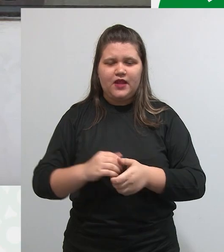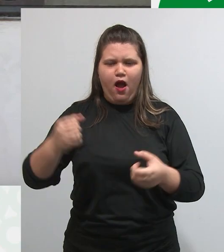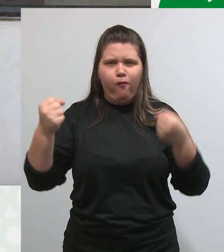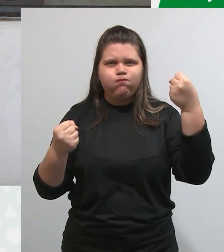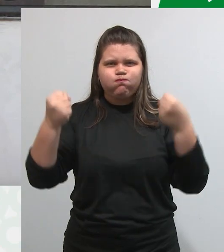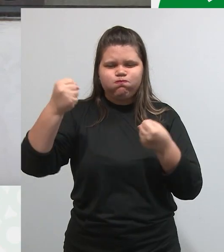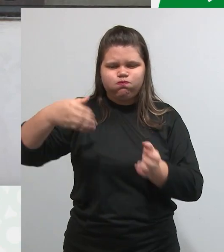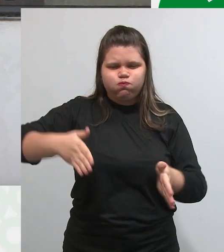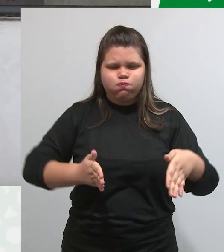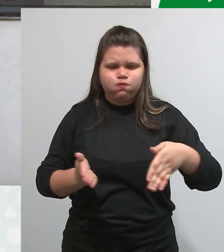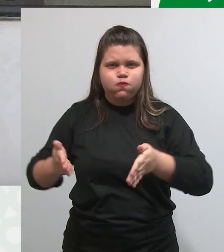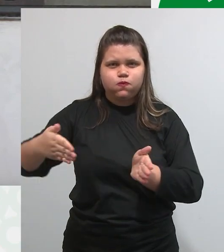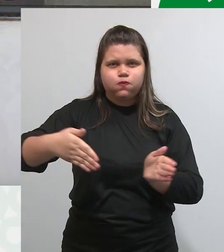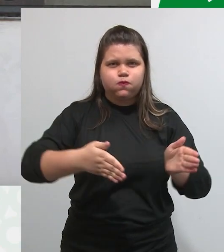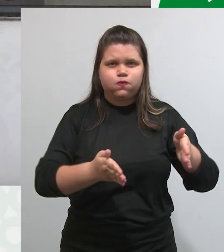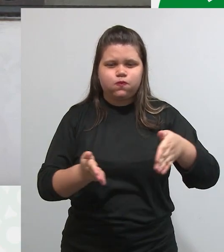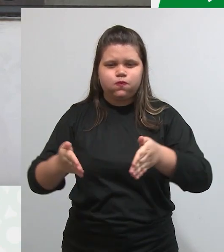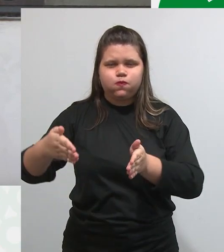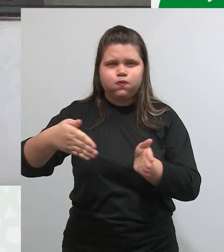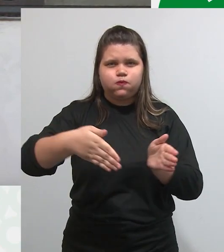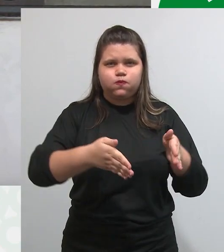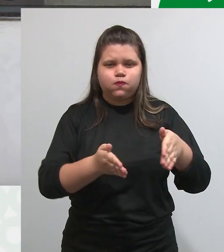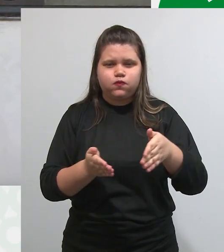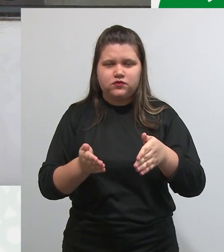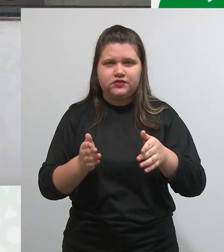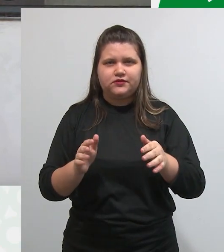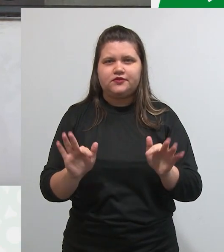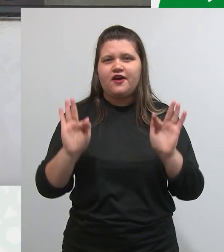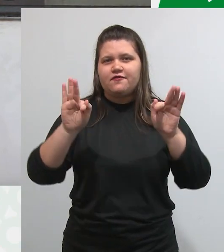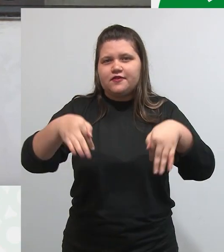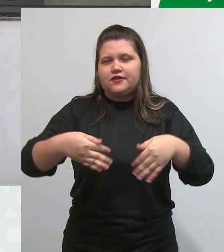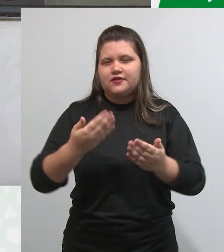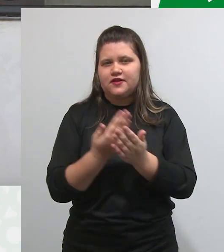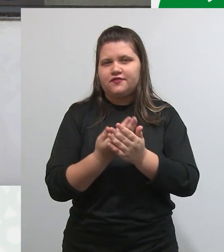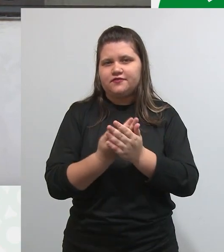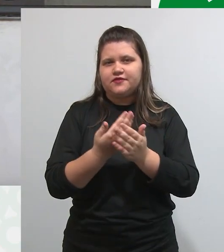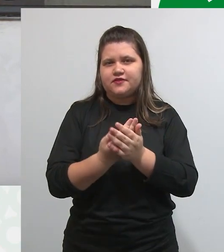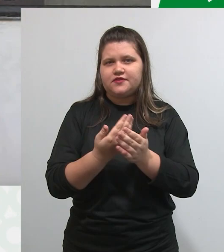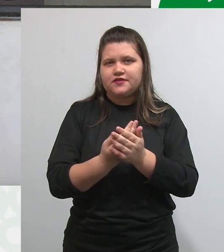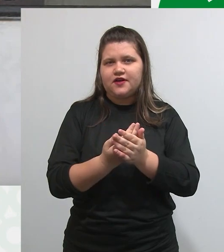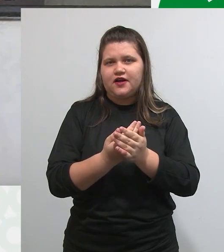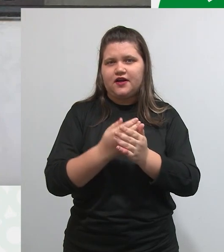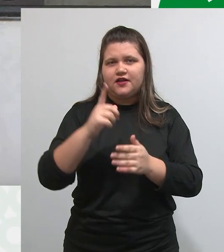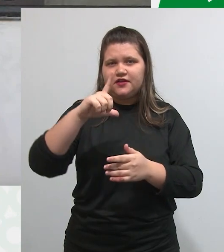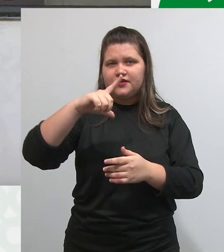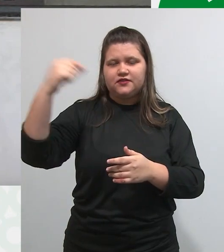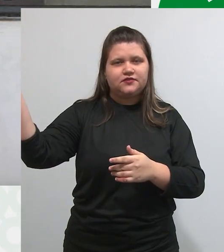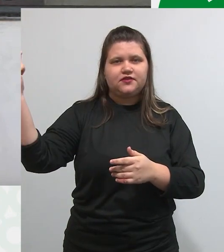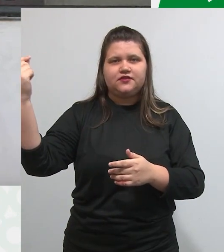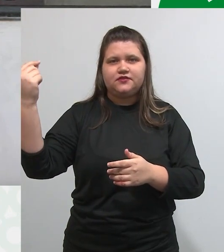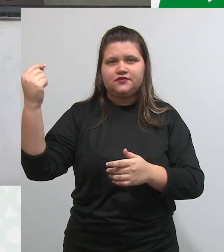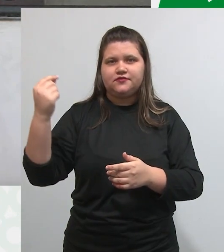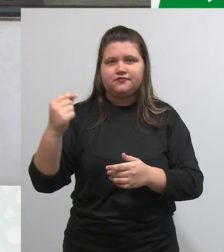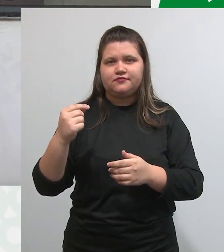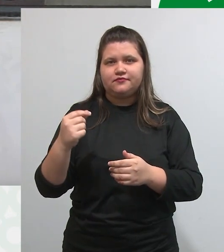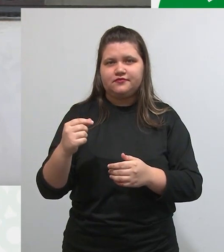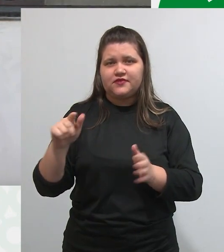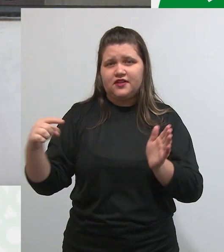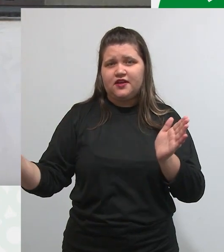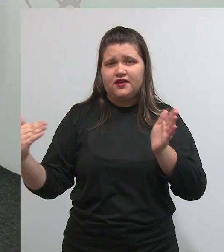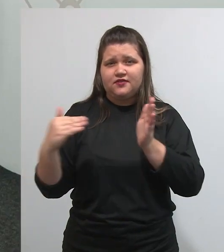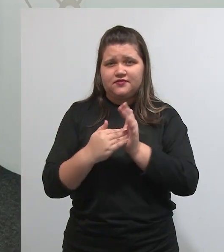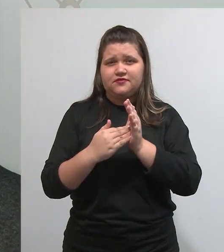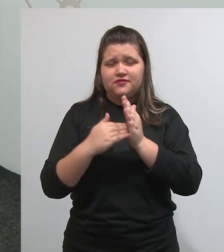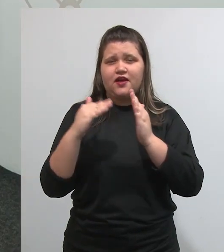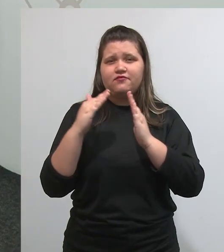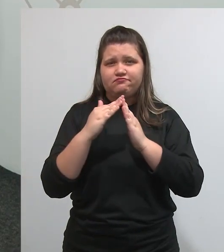caminhão, vinha na Unesc, fazia aula, terminava a aula e ia embora. E chegava lá de madrugada. Então, era bem